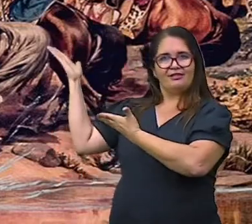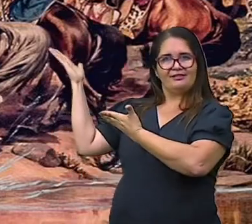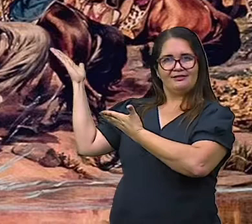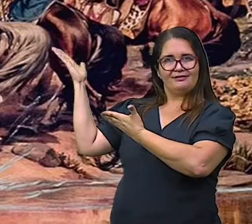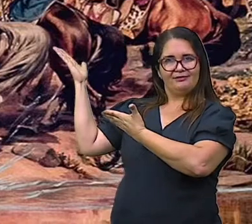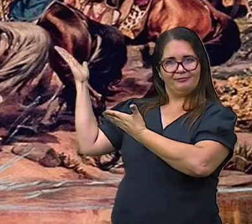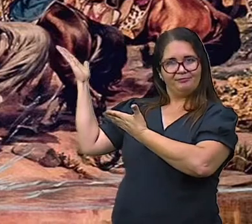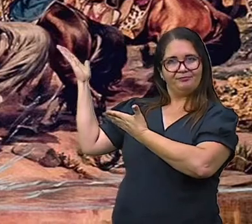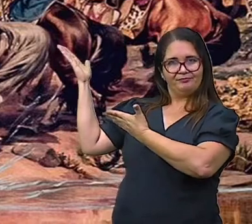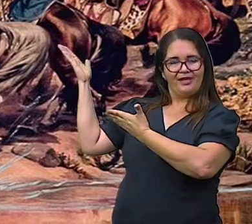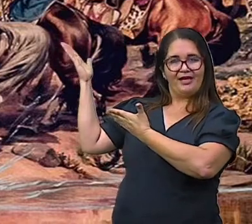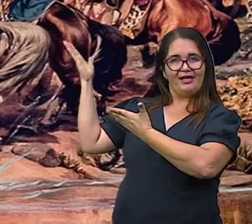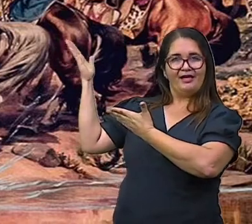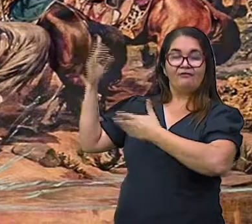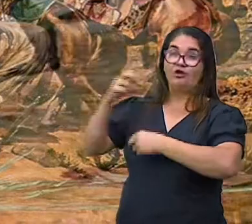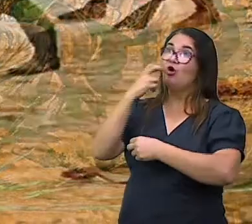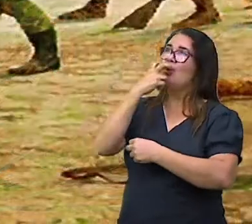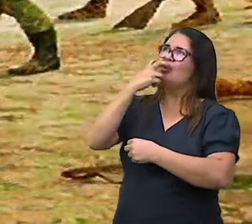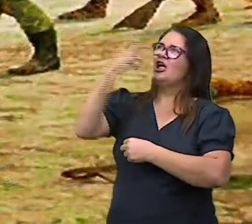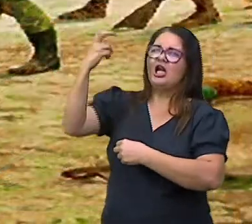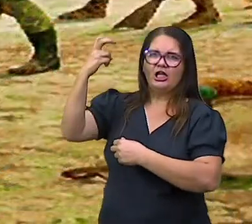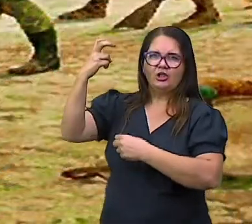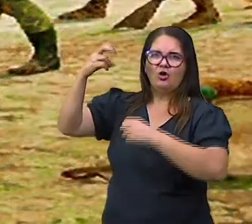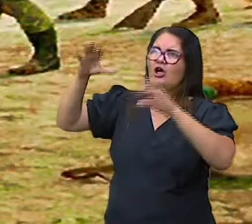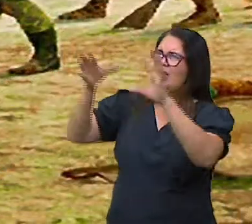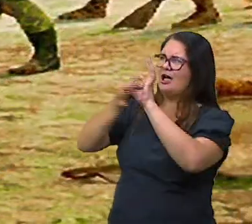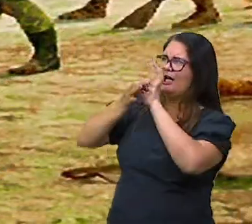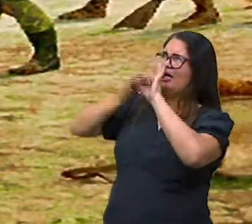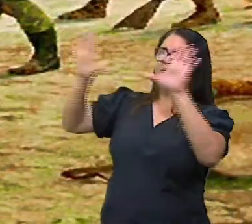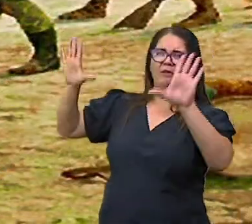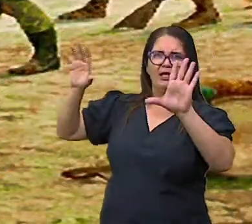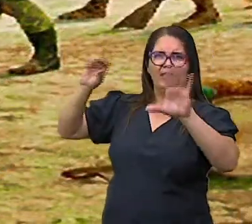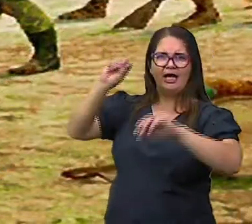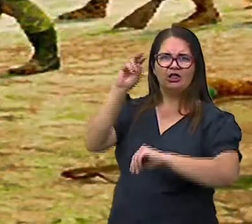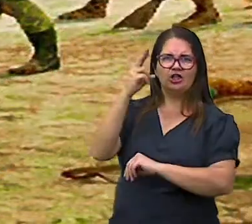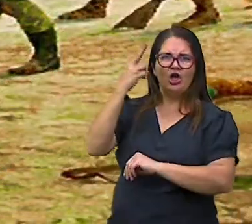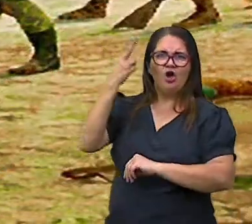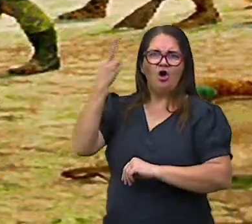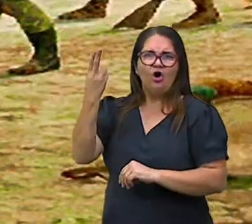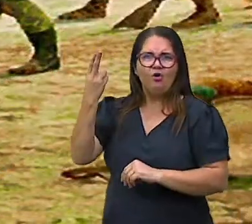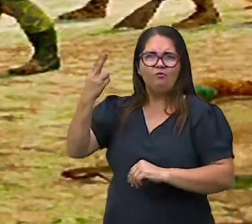Ipiranga. O primeiro reinado ficou marcado pelos atritos